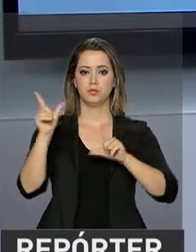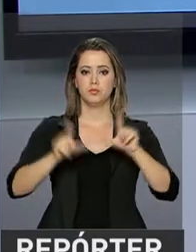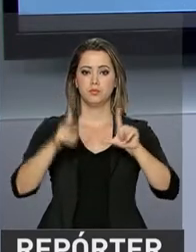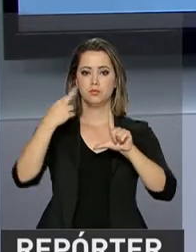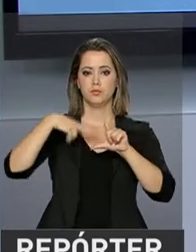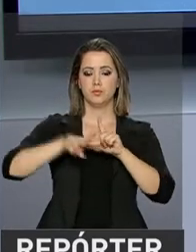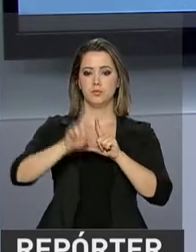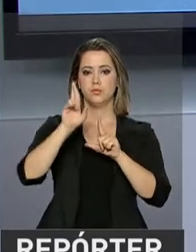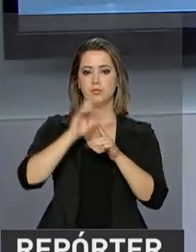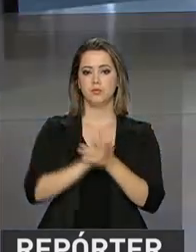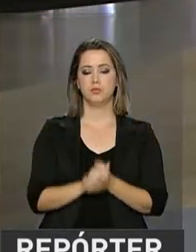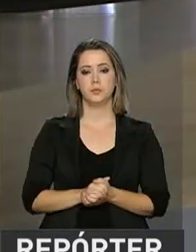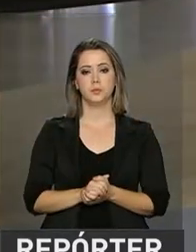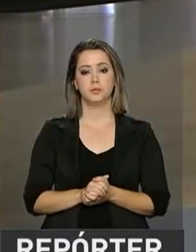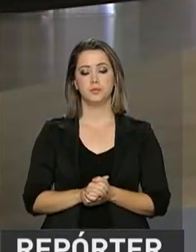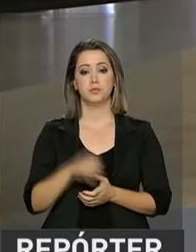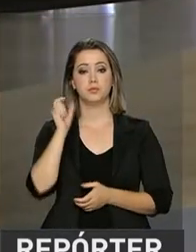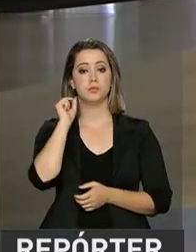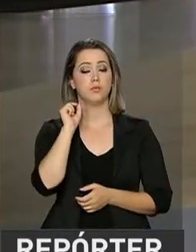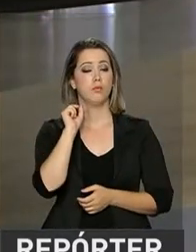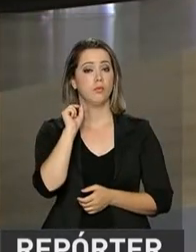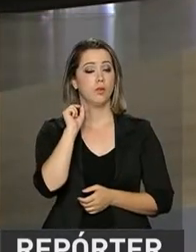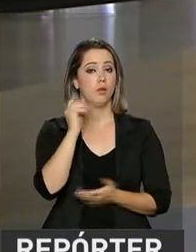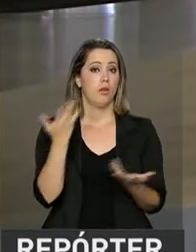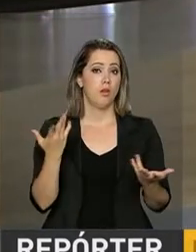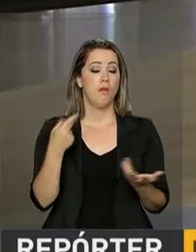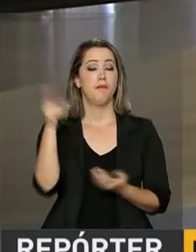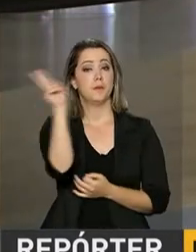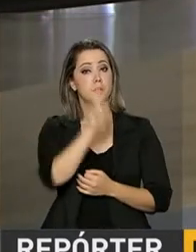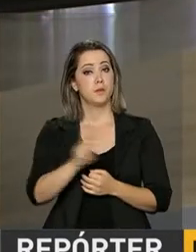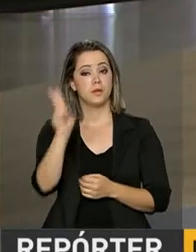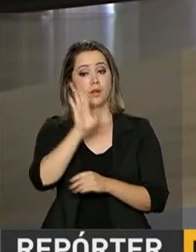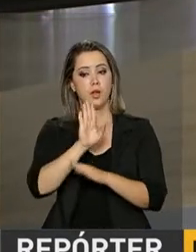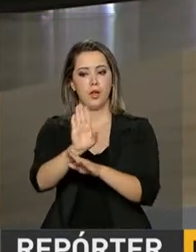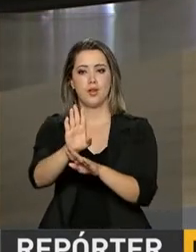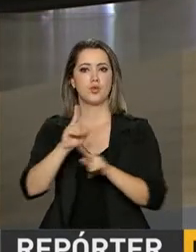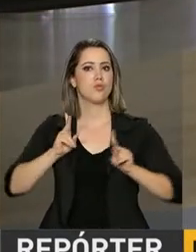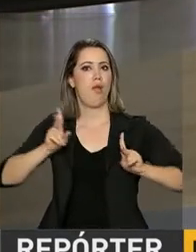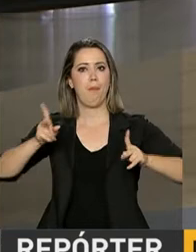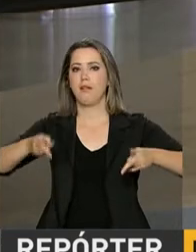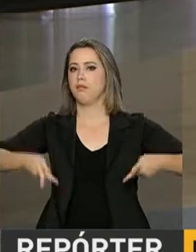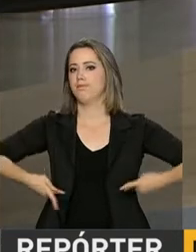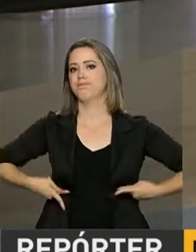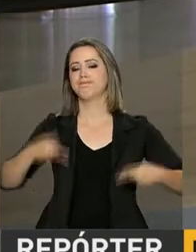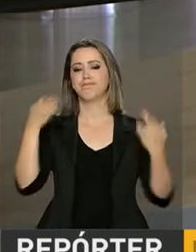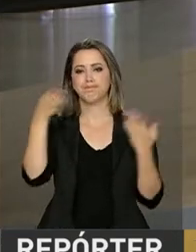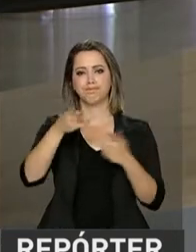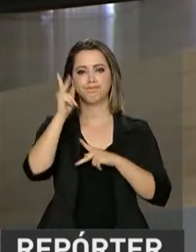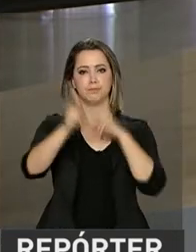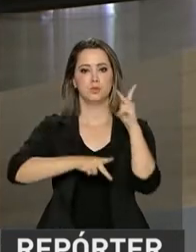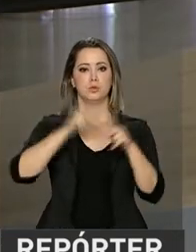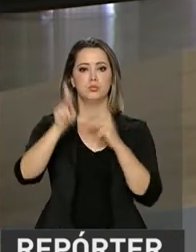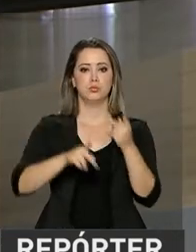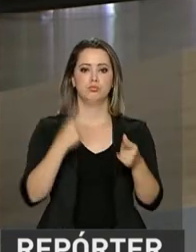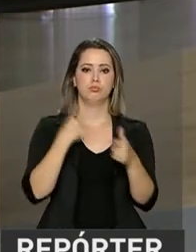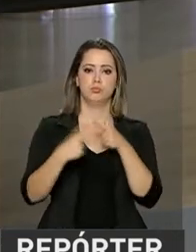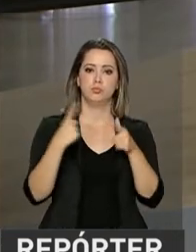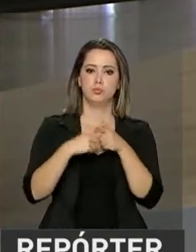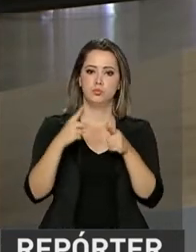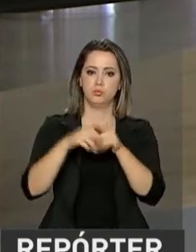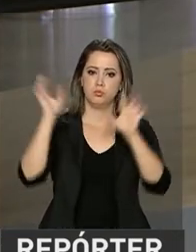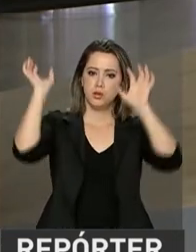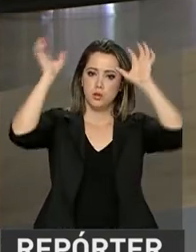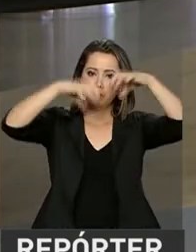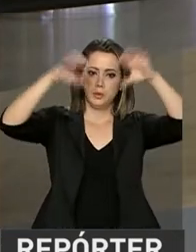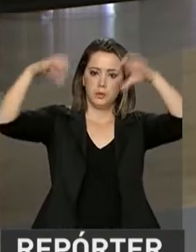tv nbr olha o roberto basicamente em ações de ajuda humanitária à população atingida pelas fortes chuvas